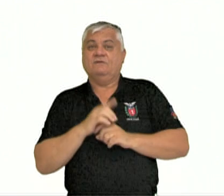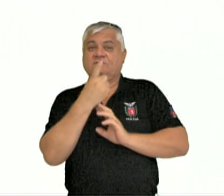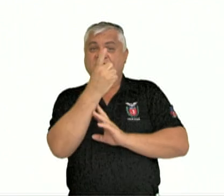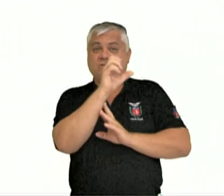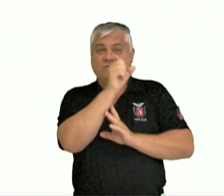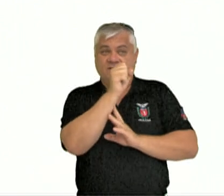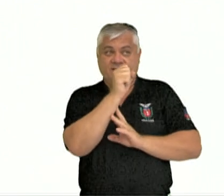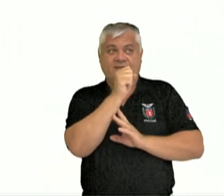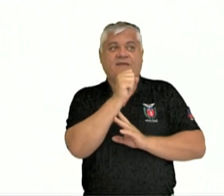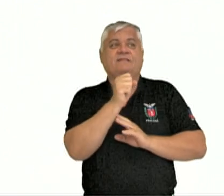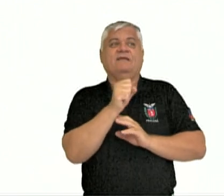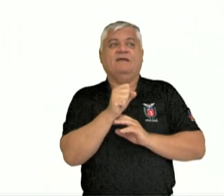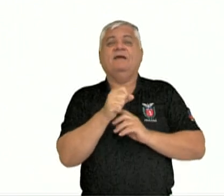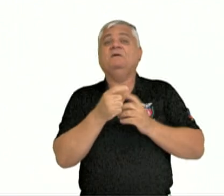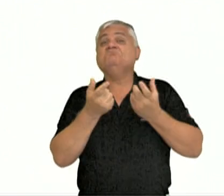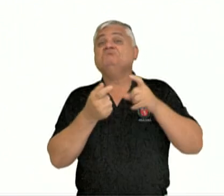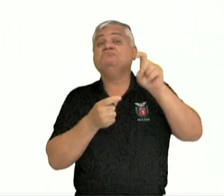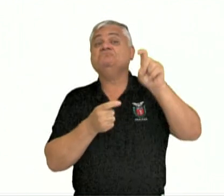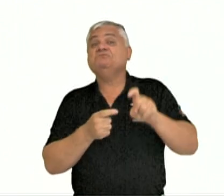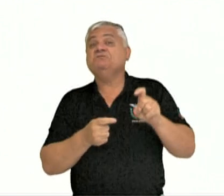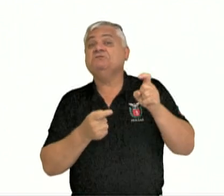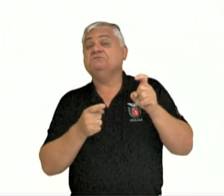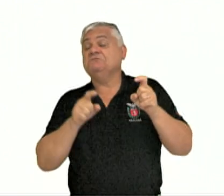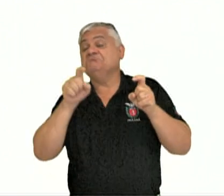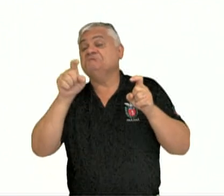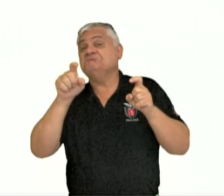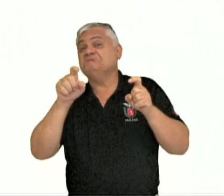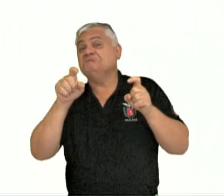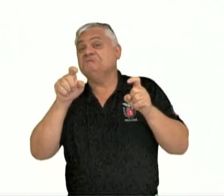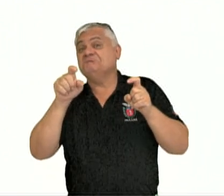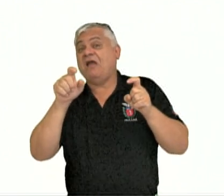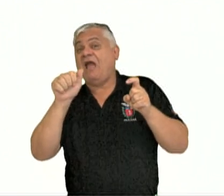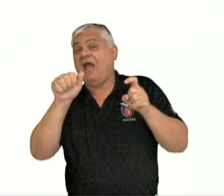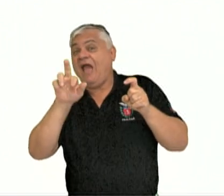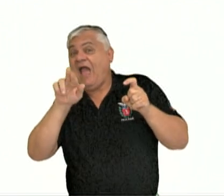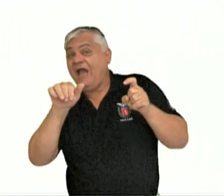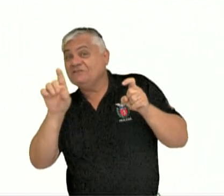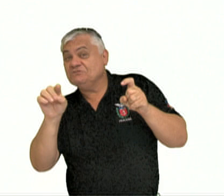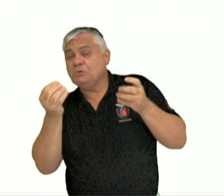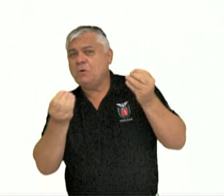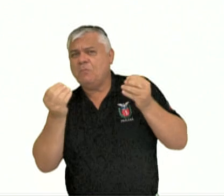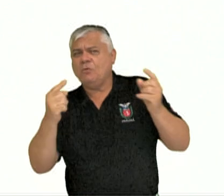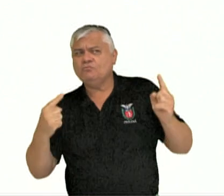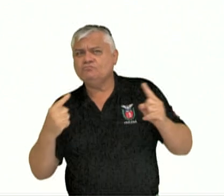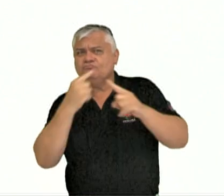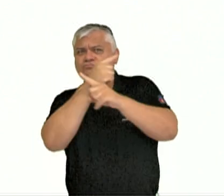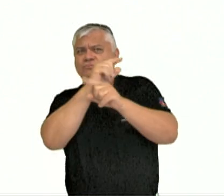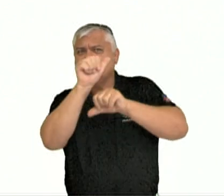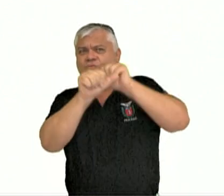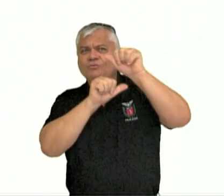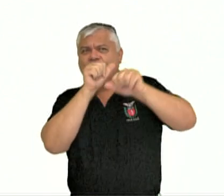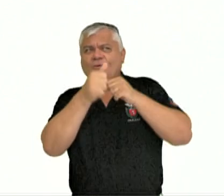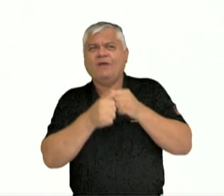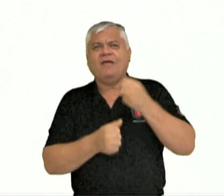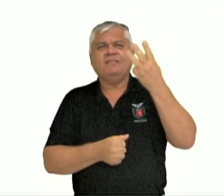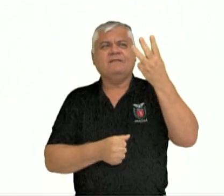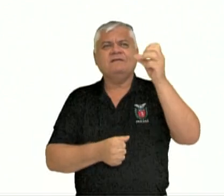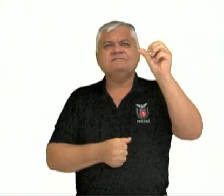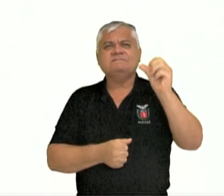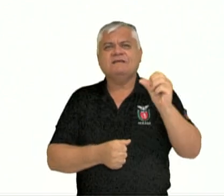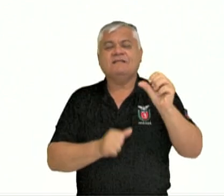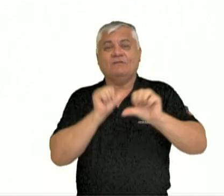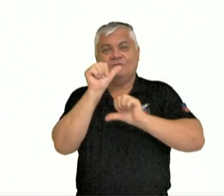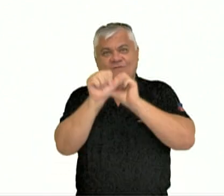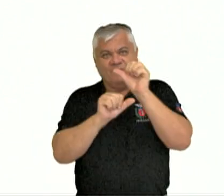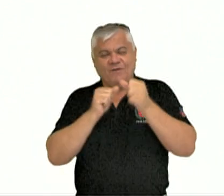π radianos e de que alfa graus é x radianos. Se eu quiser transformar o ângulo de radianos para graus, eu só vou substituir o π